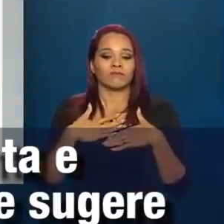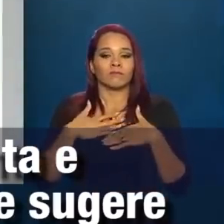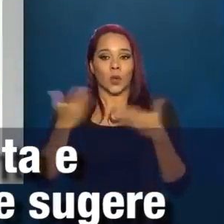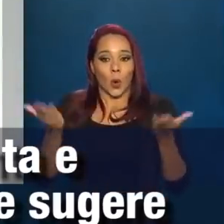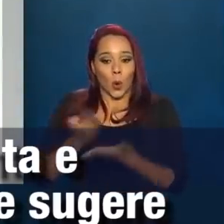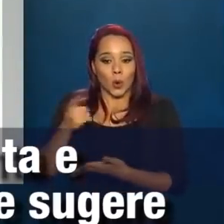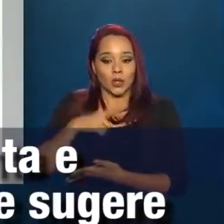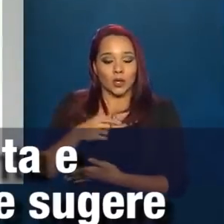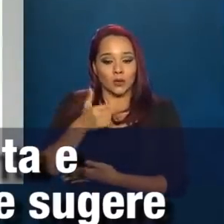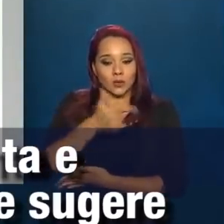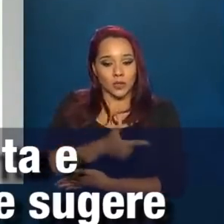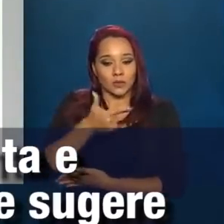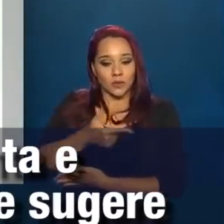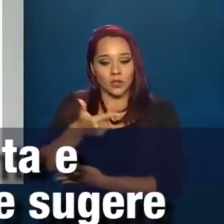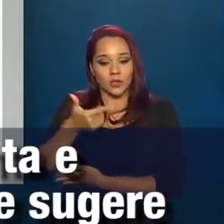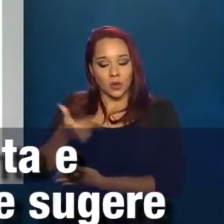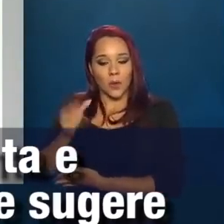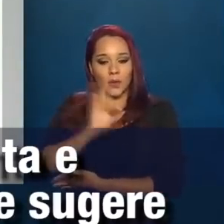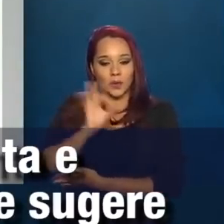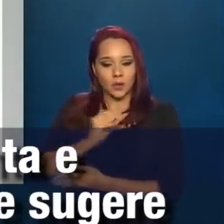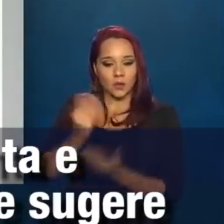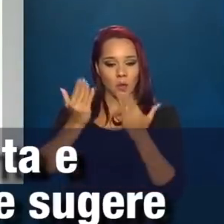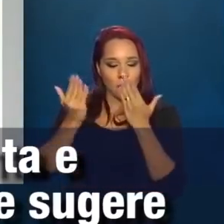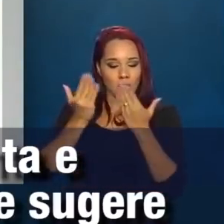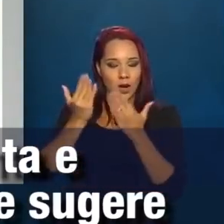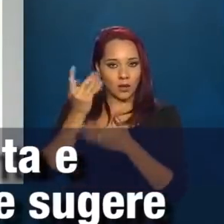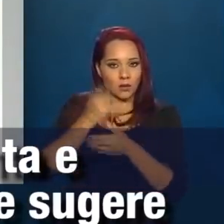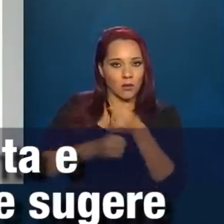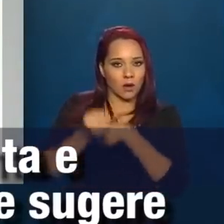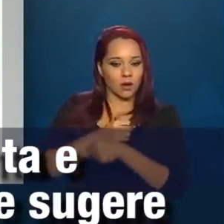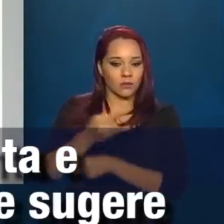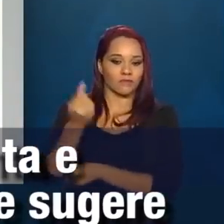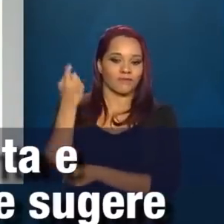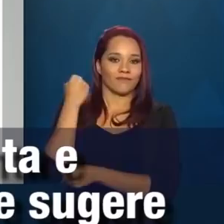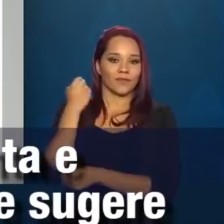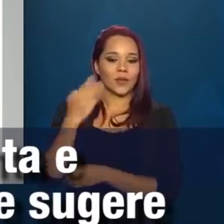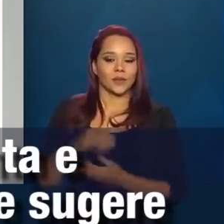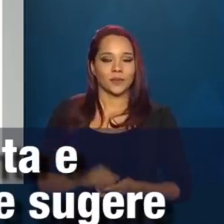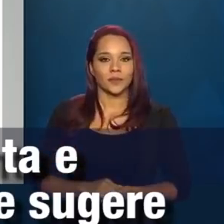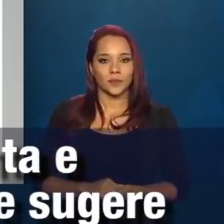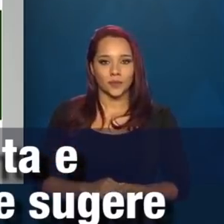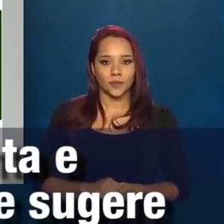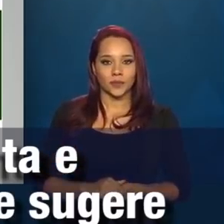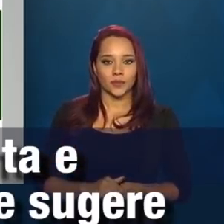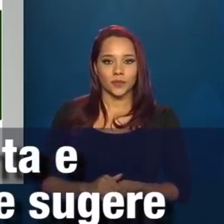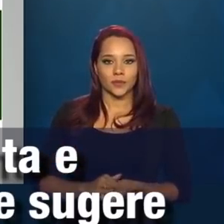de 222%, comparado com o mesmo período do ano passado. Pode passar?